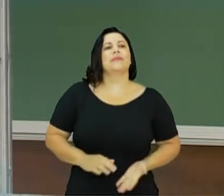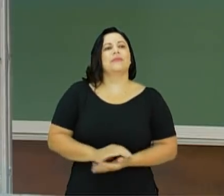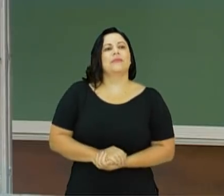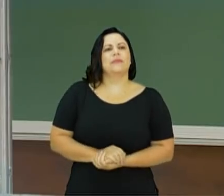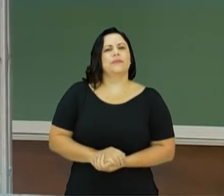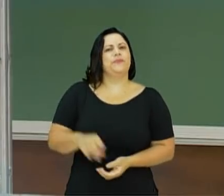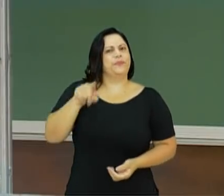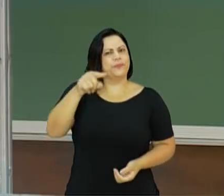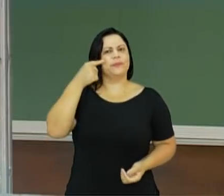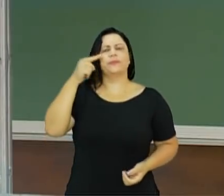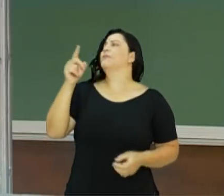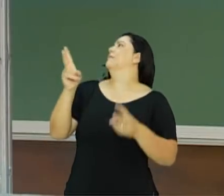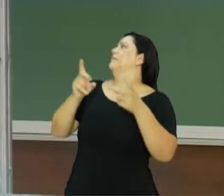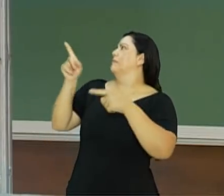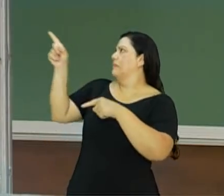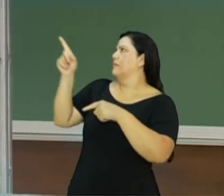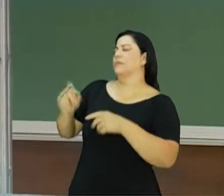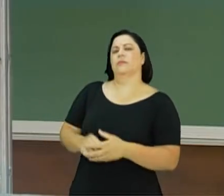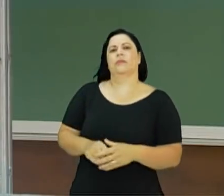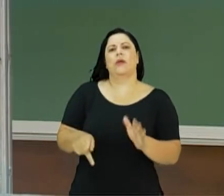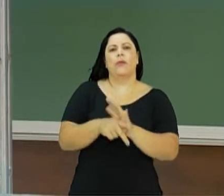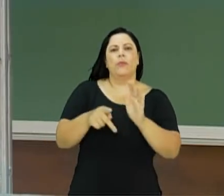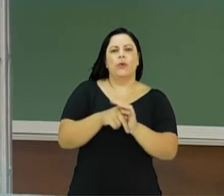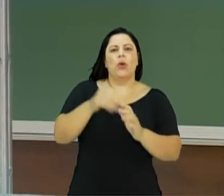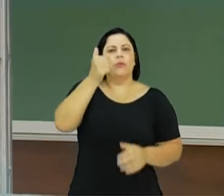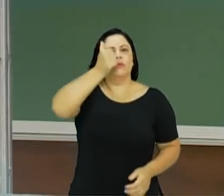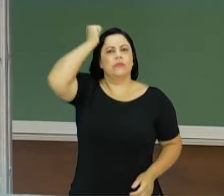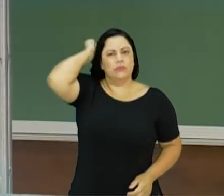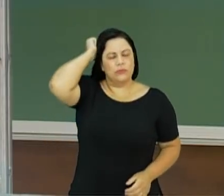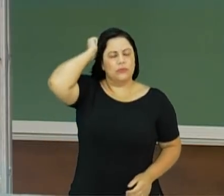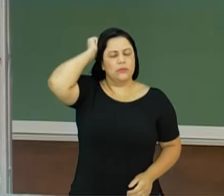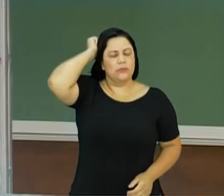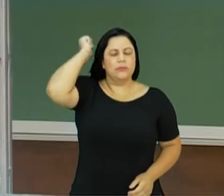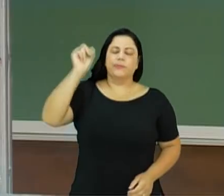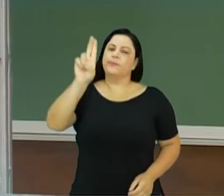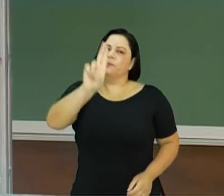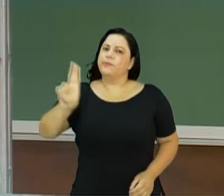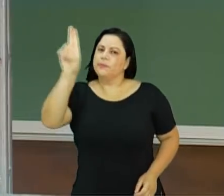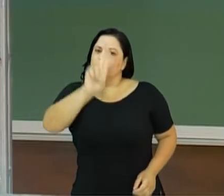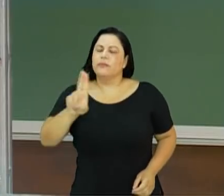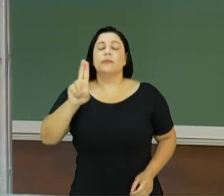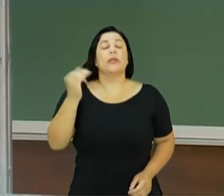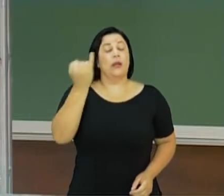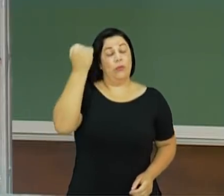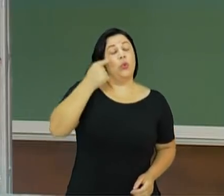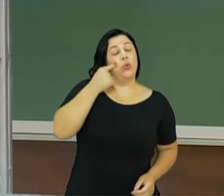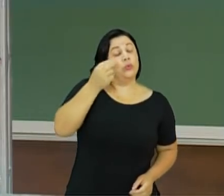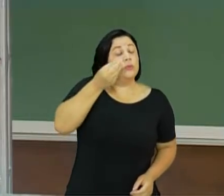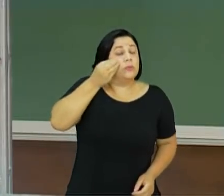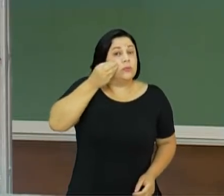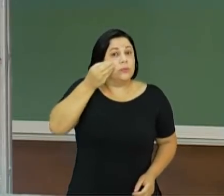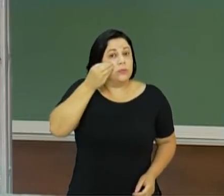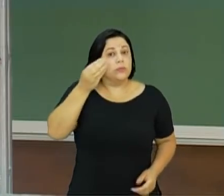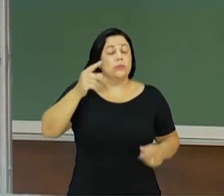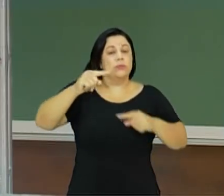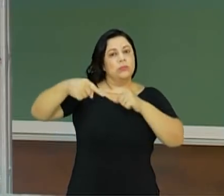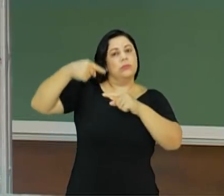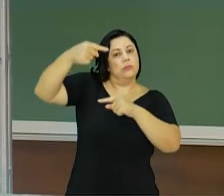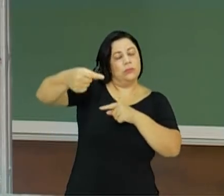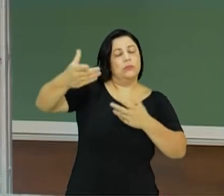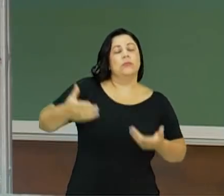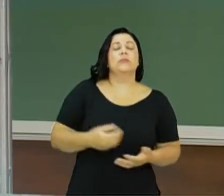Esse exercício aqui é de universidade, de vestibular, né? Então é importante a gente tentar fazer esses exercícios, porque daqui a uns anos vocês já